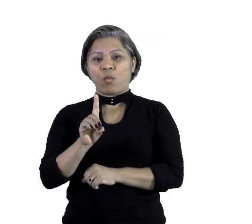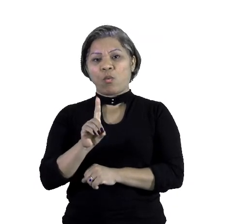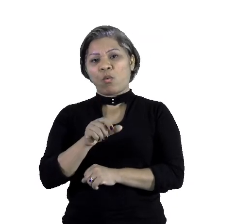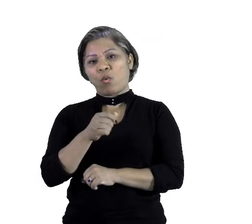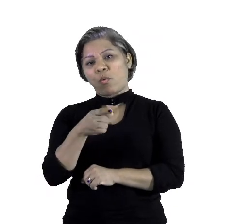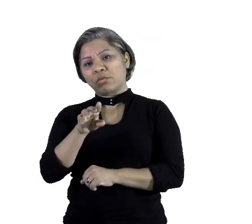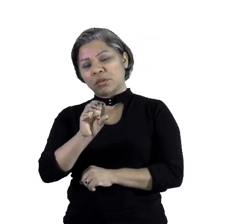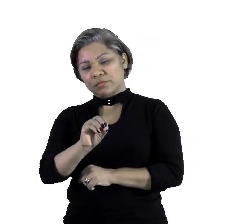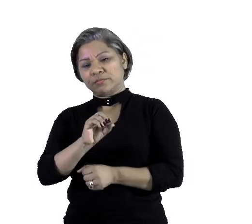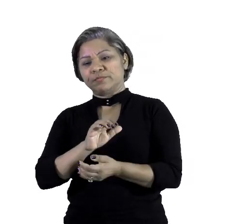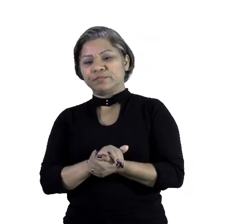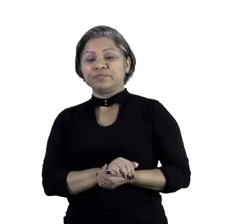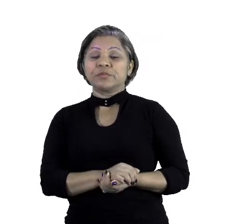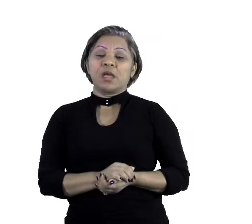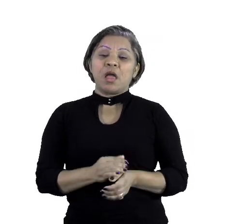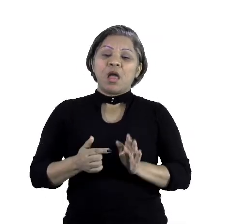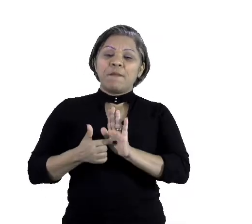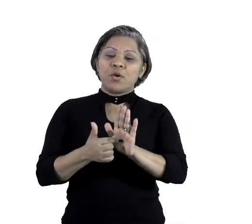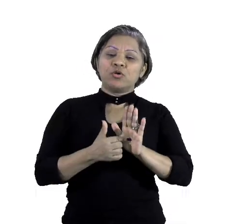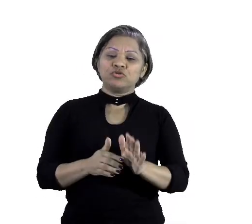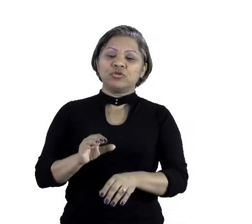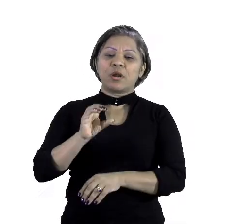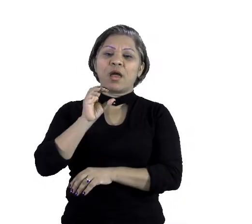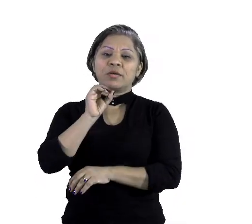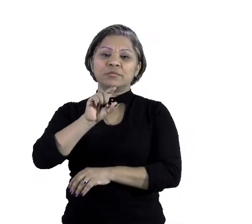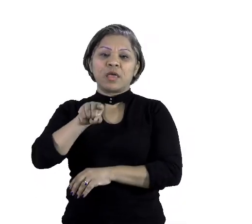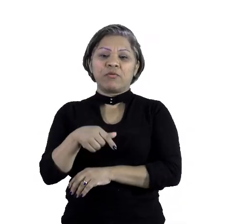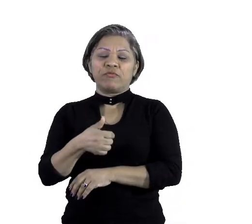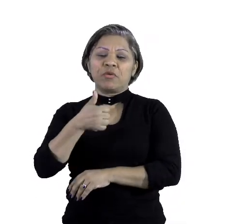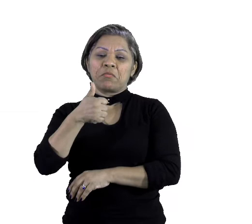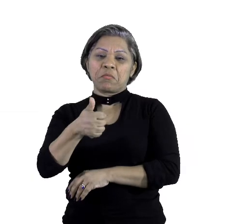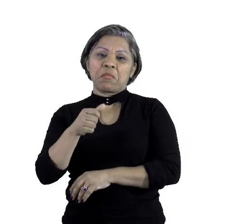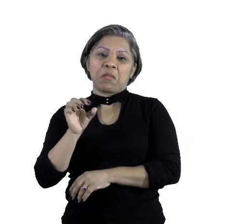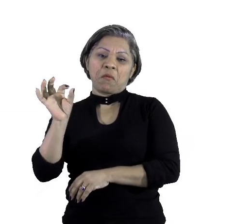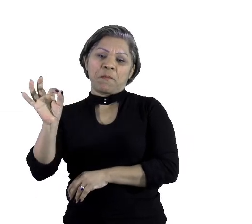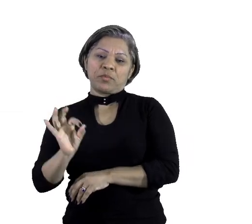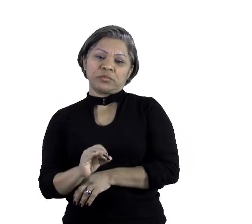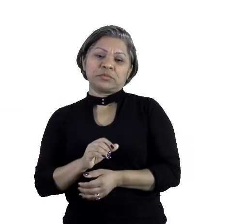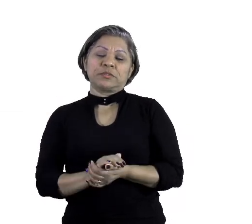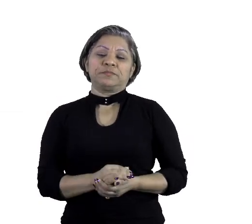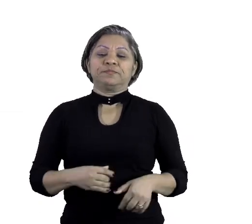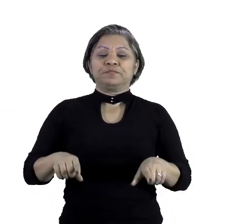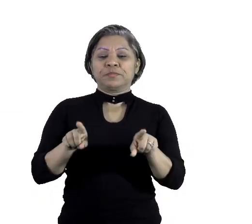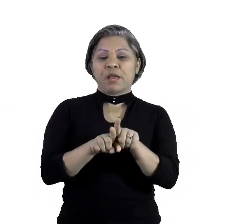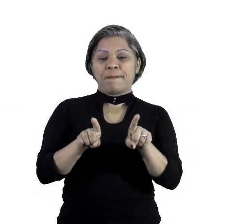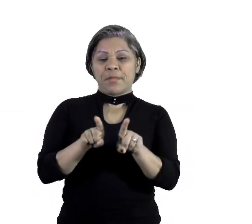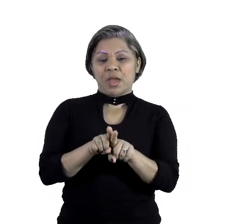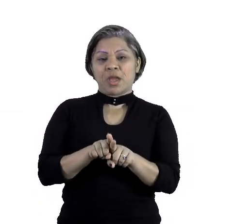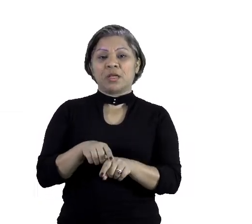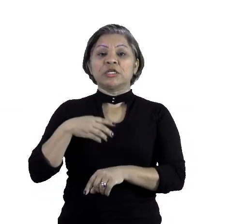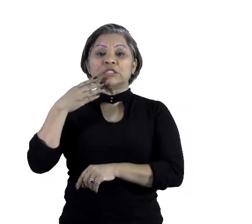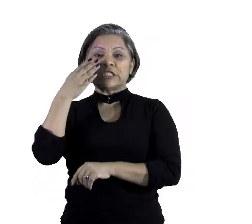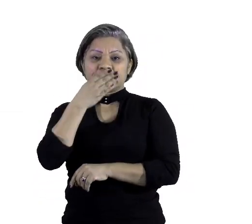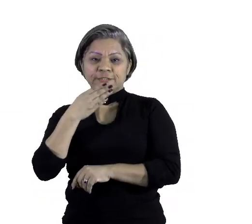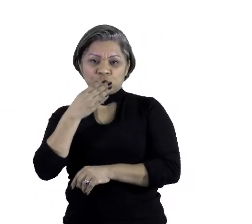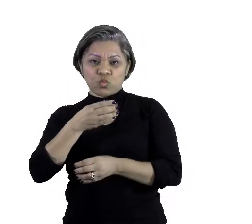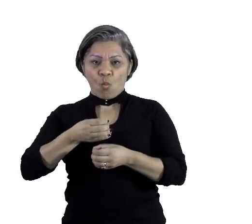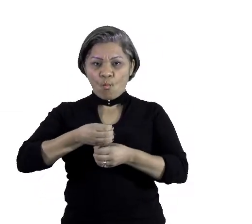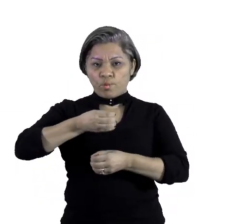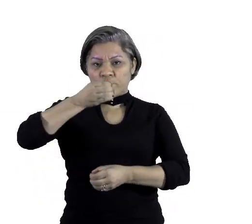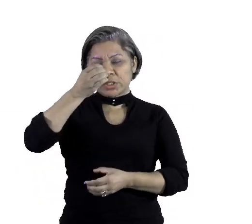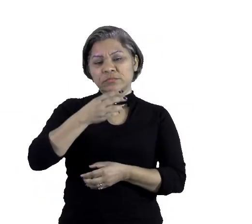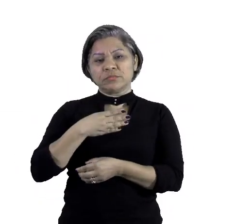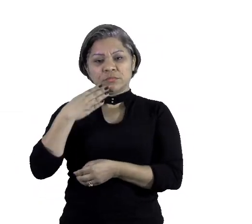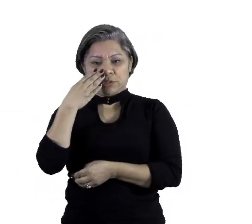apenas 0,1% do Brasil. E, por último, a cana-de-açúcar, 5% da cana-de-açúcar no estado de